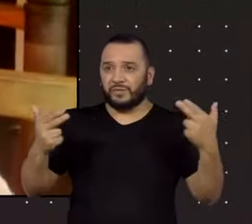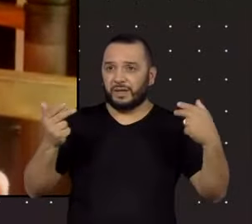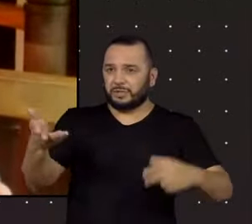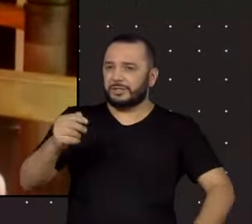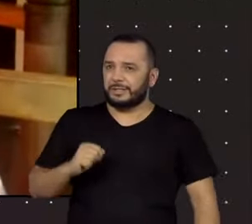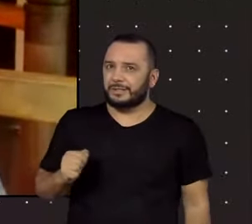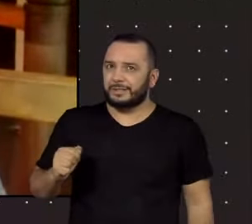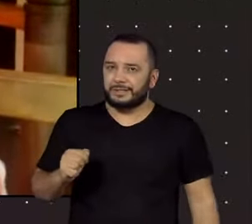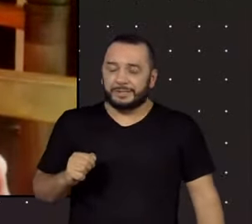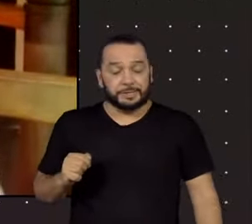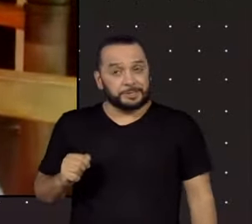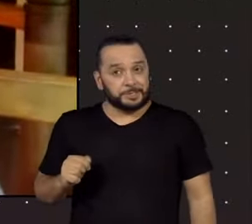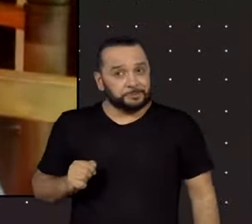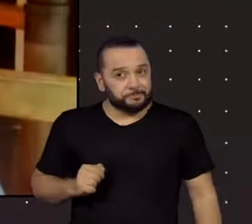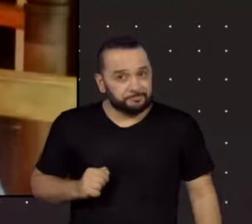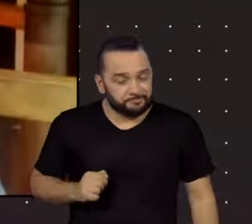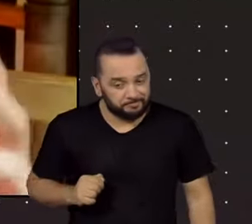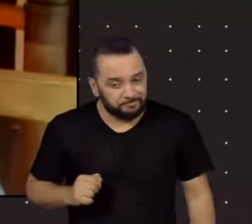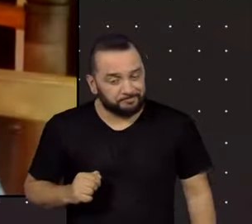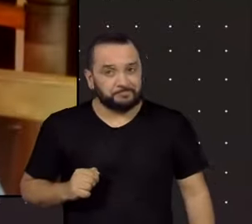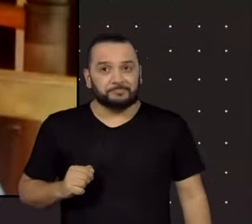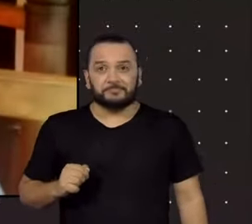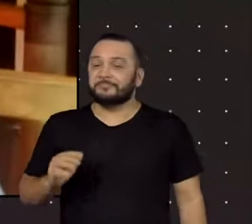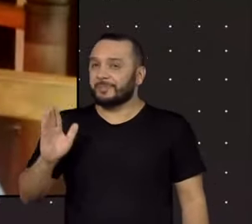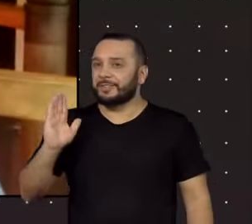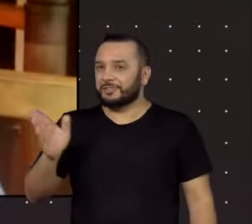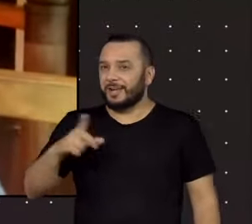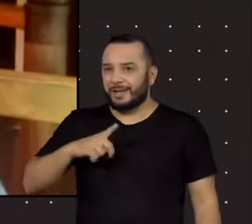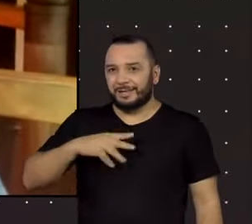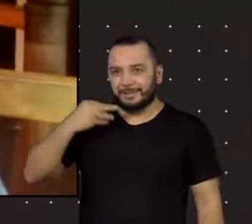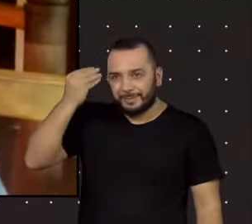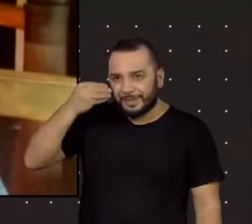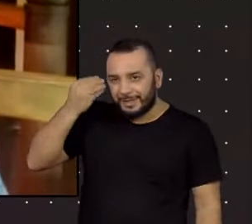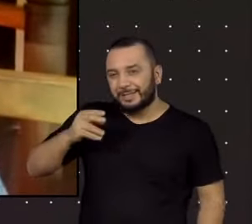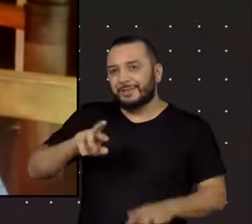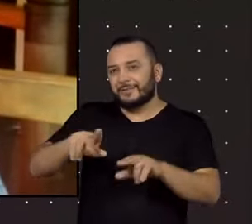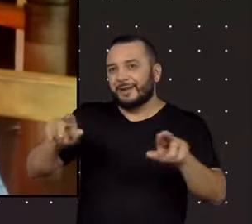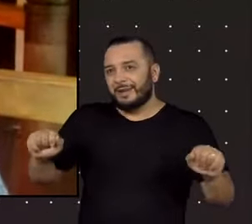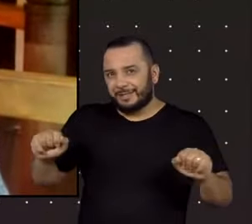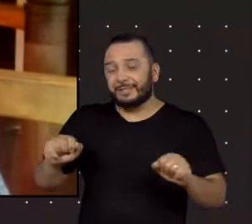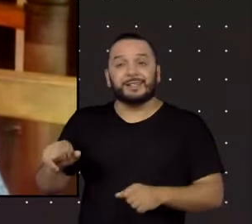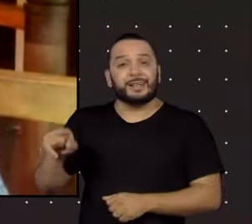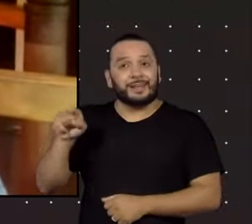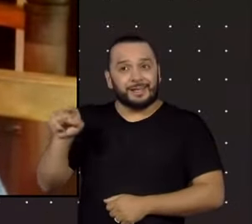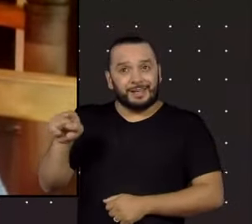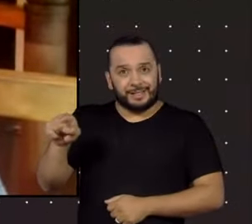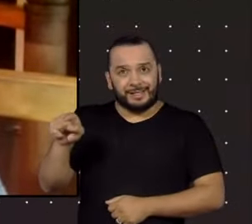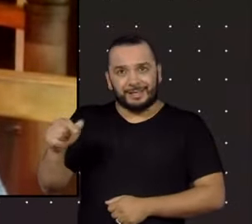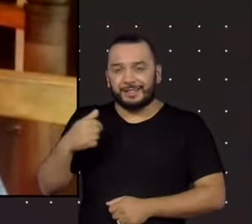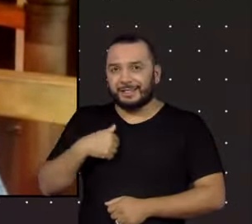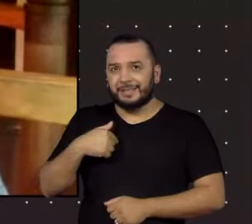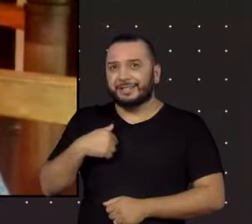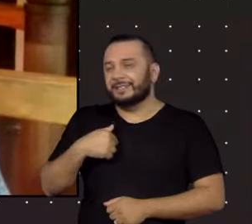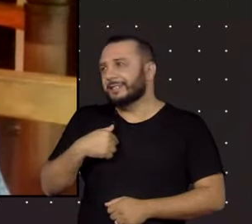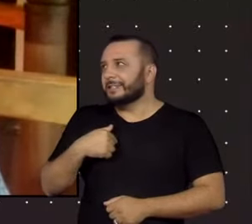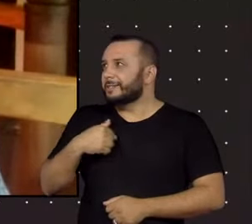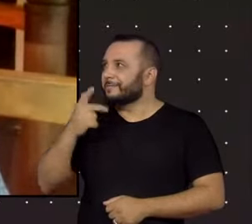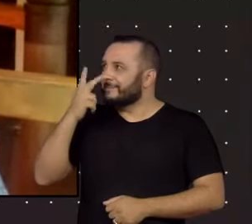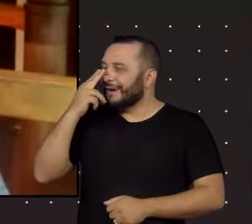é raro a gente... Olha, pelo meu ouvido, que já passou por tanta experiência, é raro eu encontrar um músico no mundo que tenha